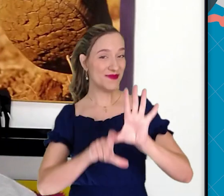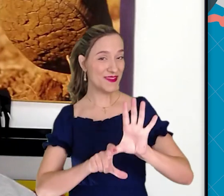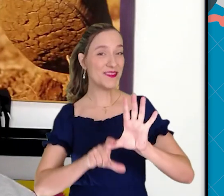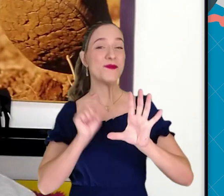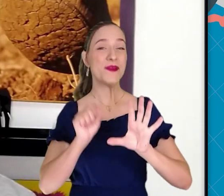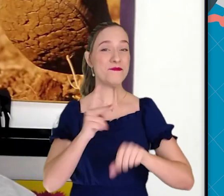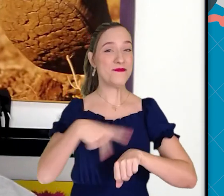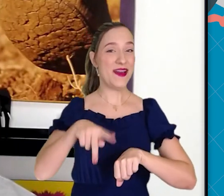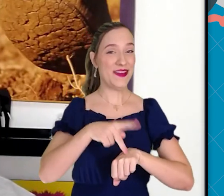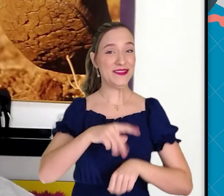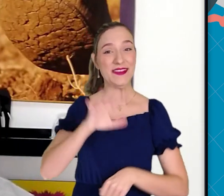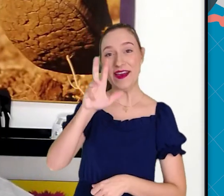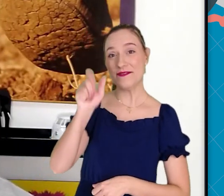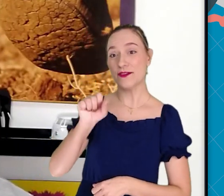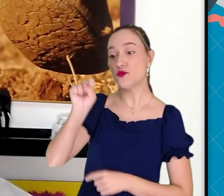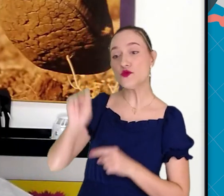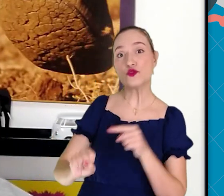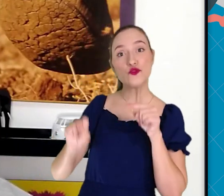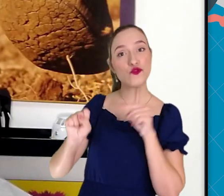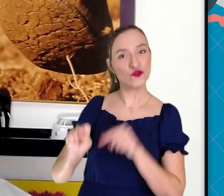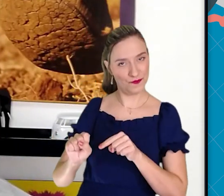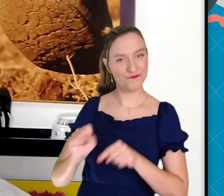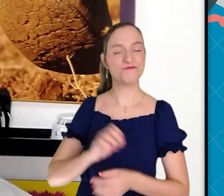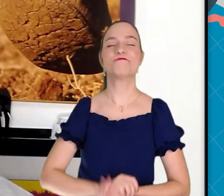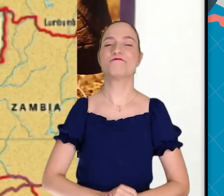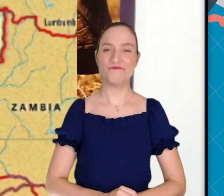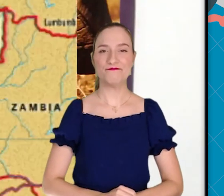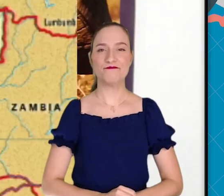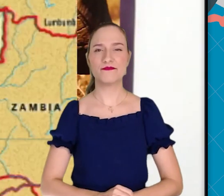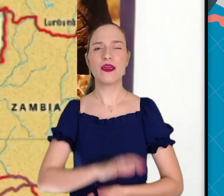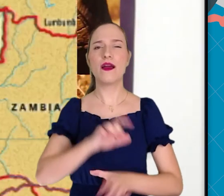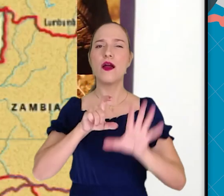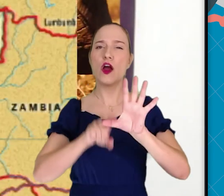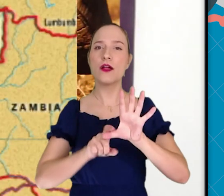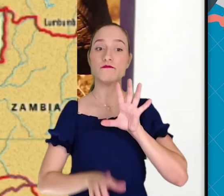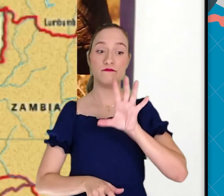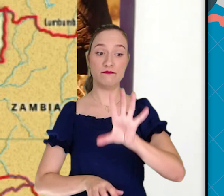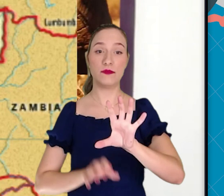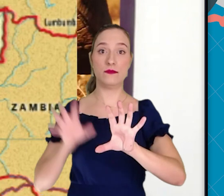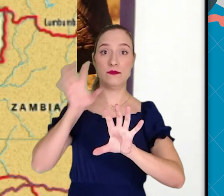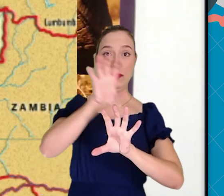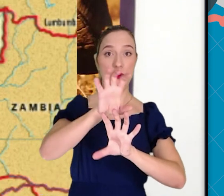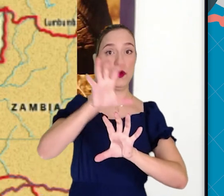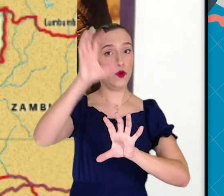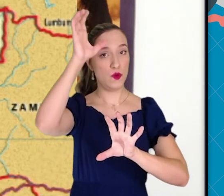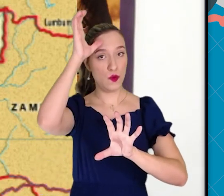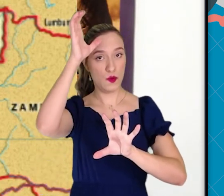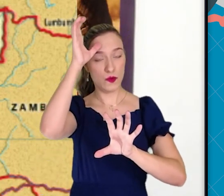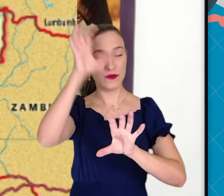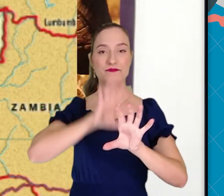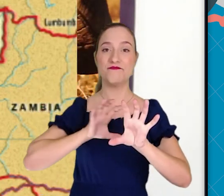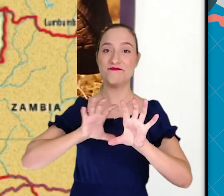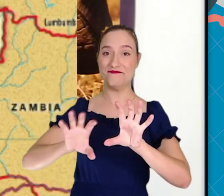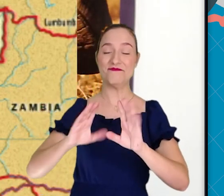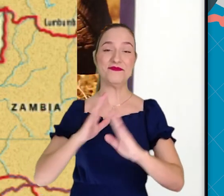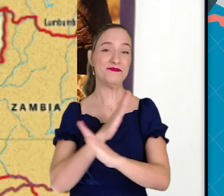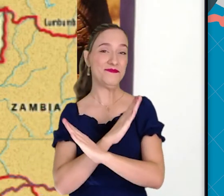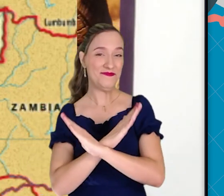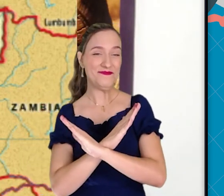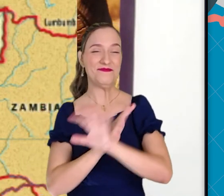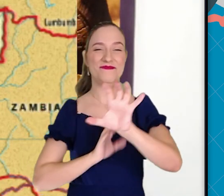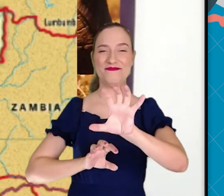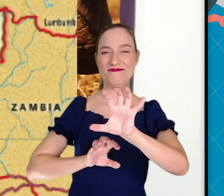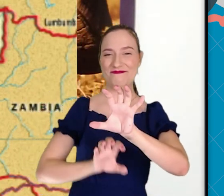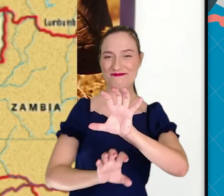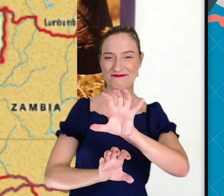País situado no sul da África, na África Austral. Limita-se pela República Democrática do Congo ao norte,